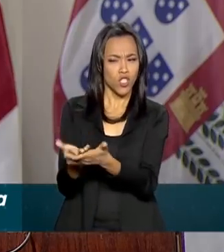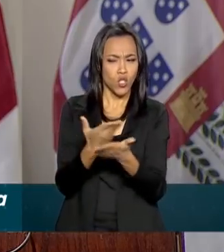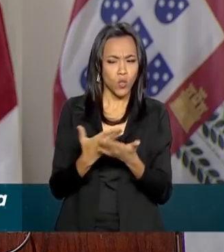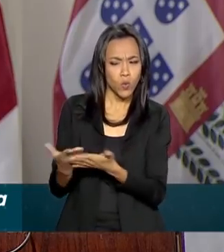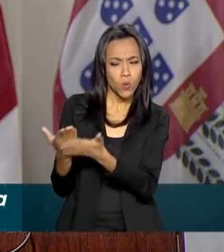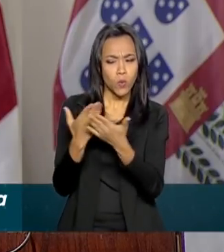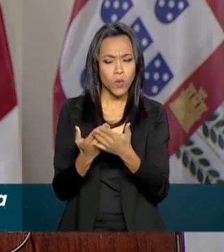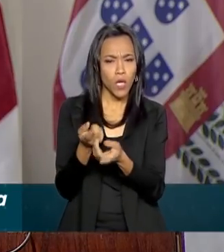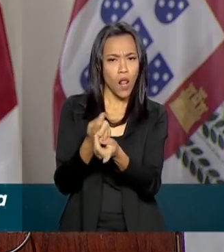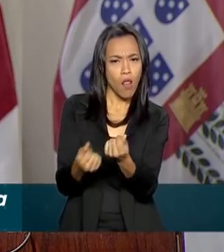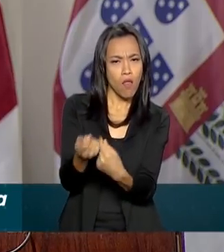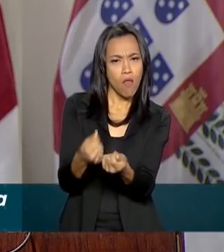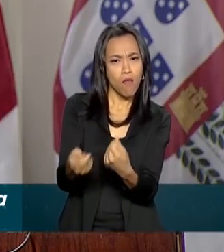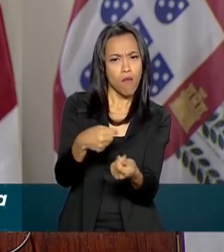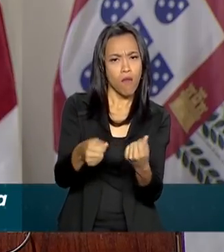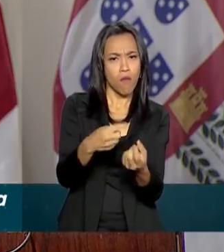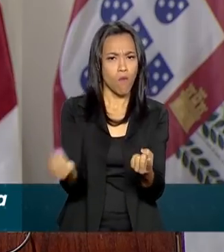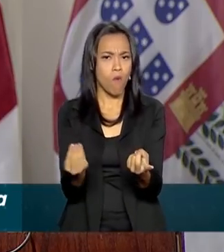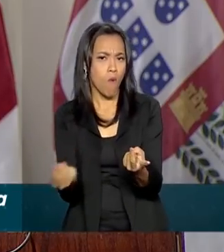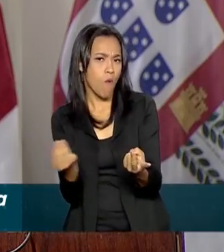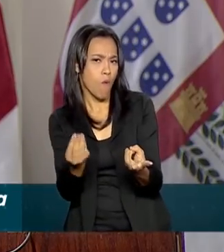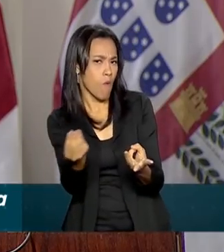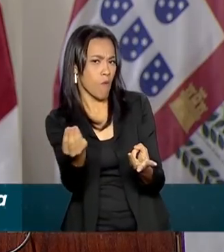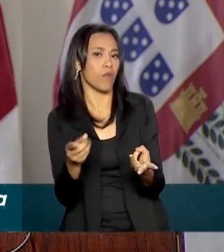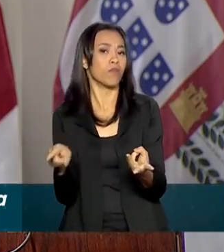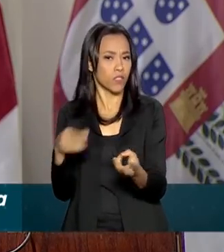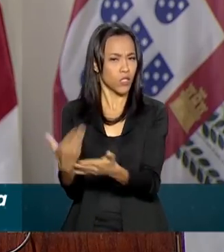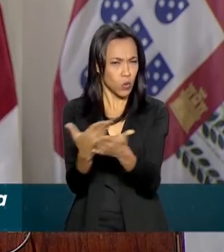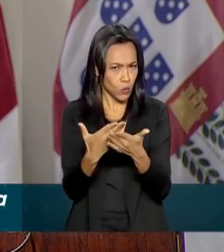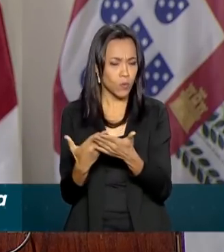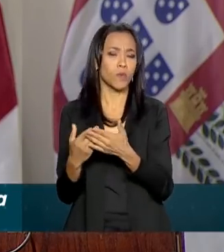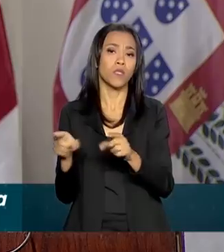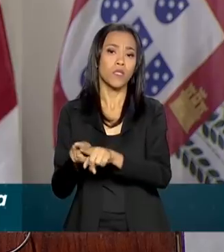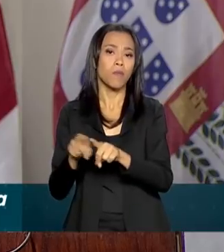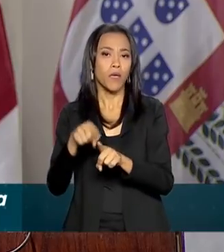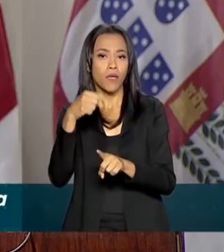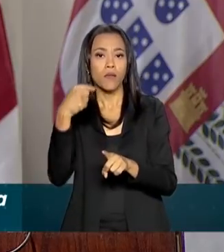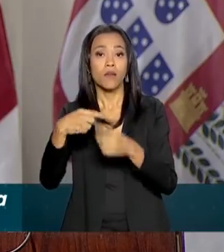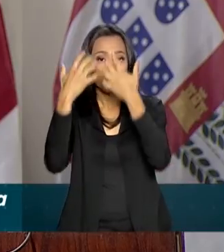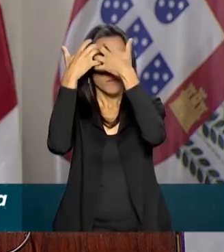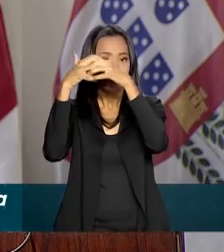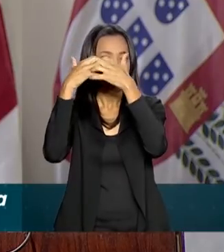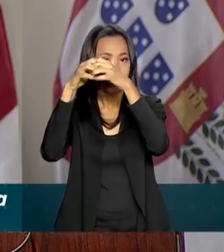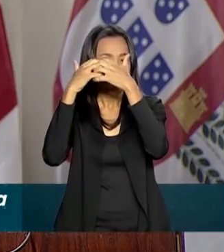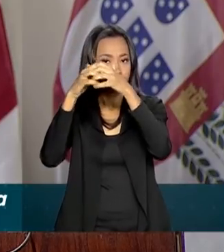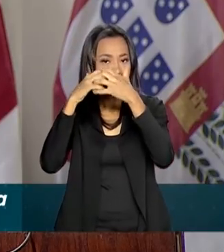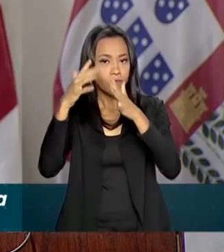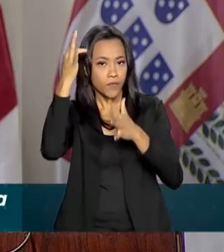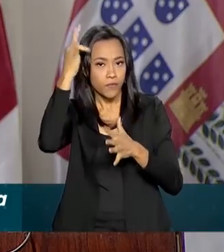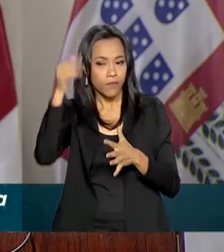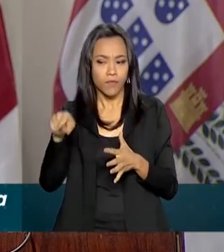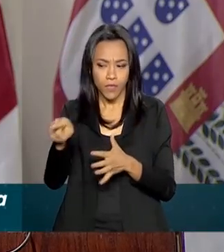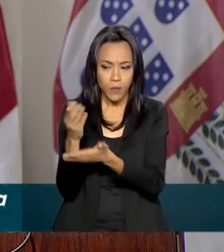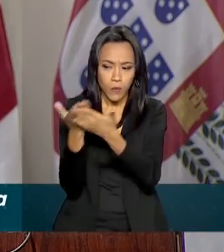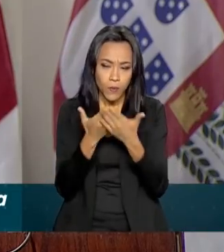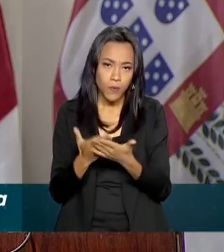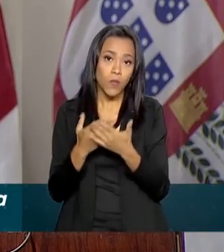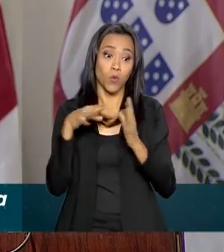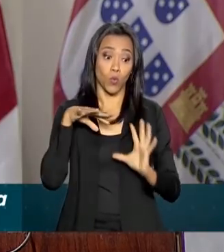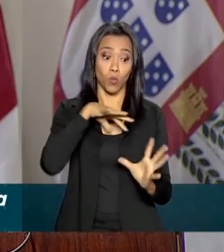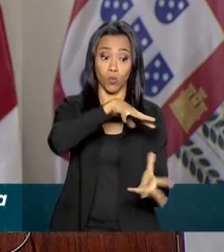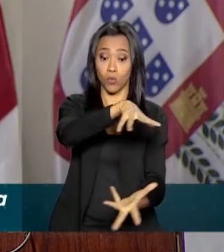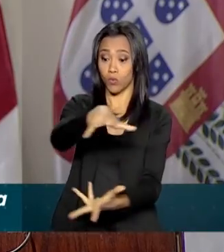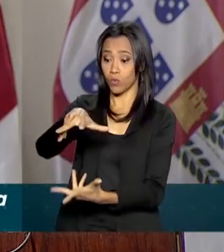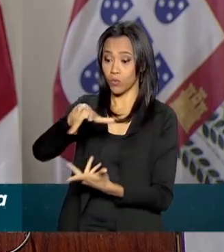comentá las mas isto também as correntes de pensamento o mundo é o grande fluxo de bens